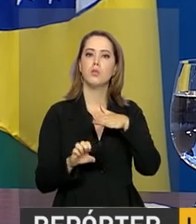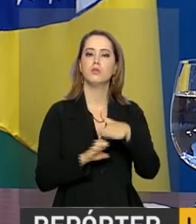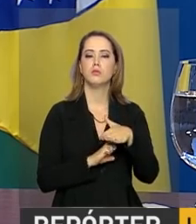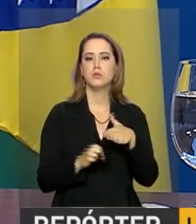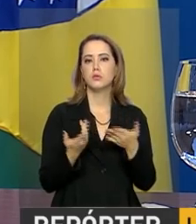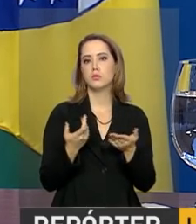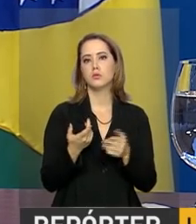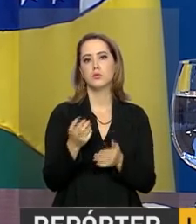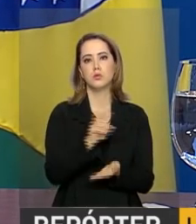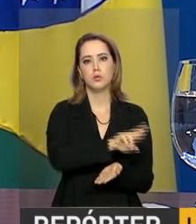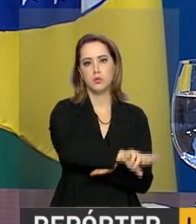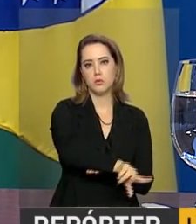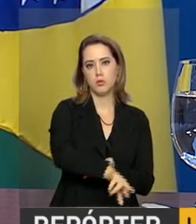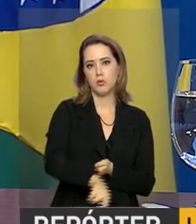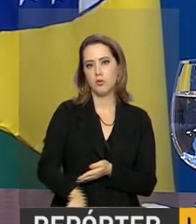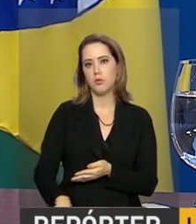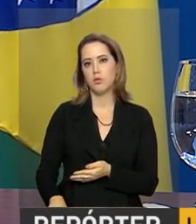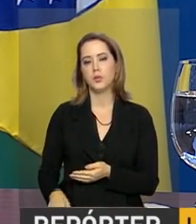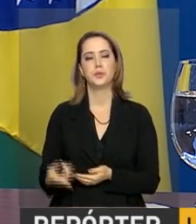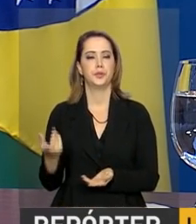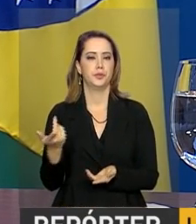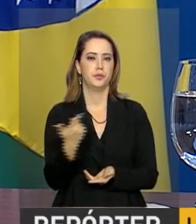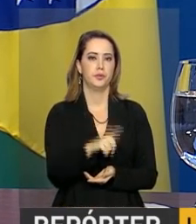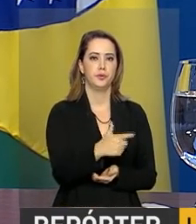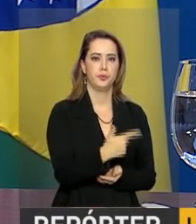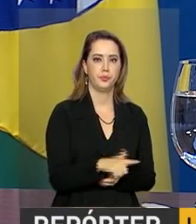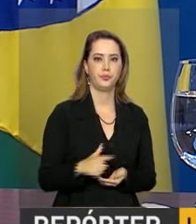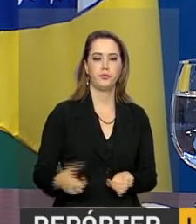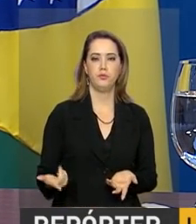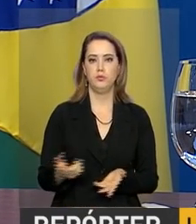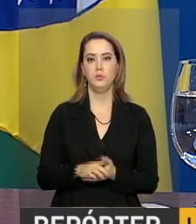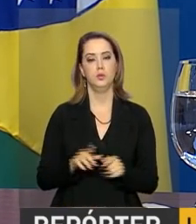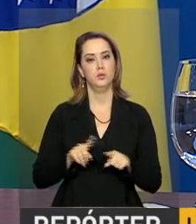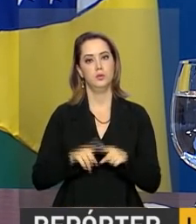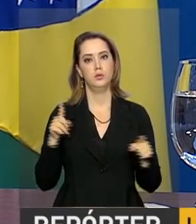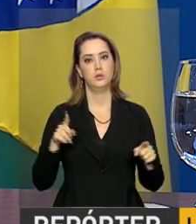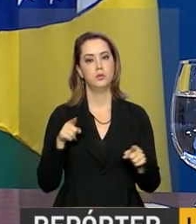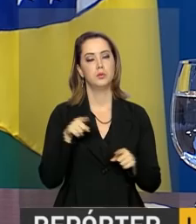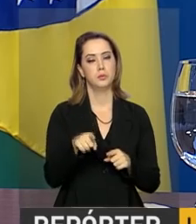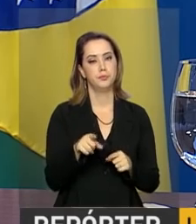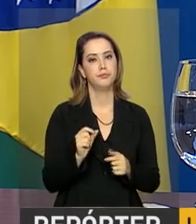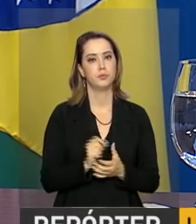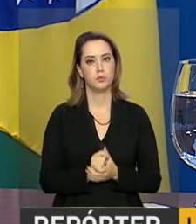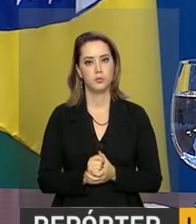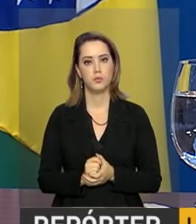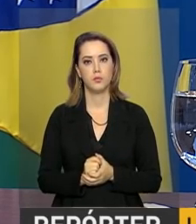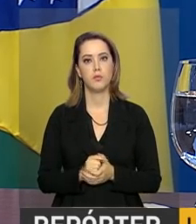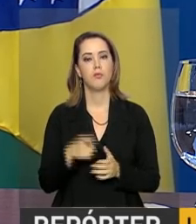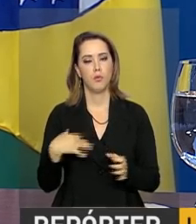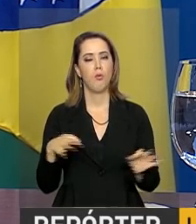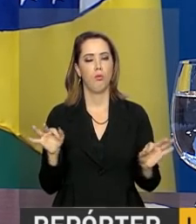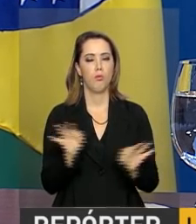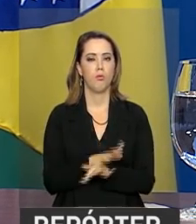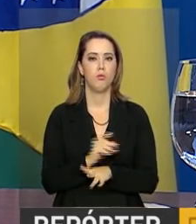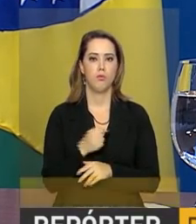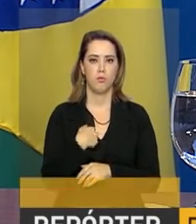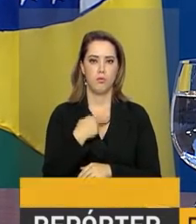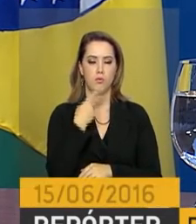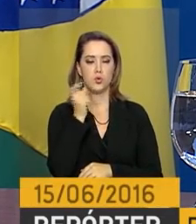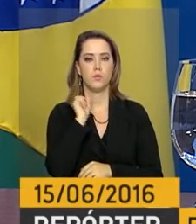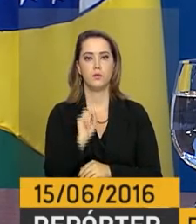em diversos eh em diversos aspectos eh mais específicos. Finalmente, é importante